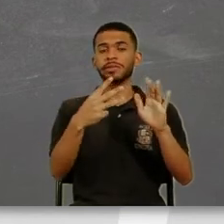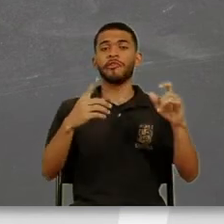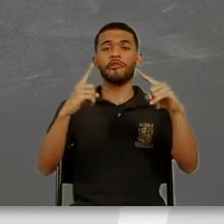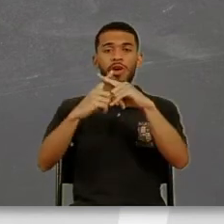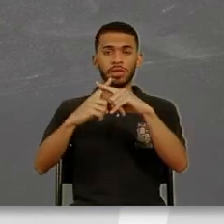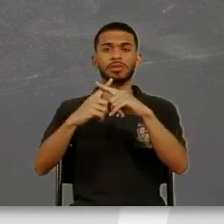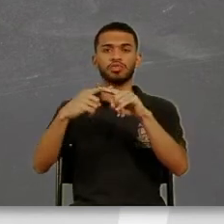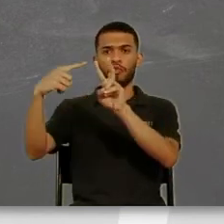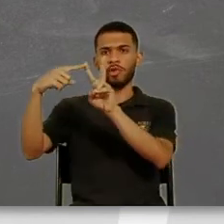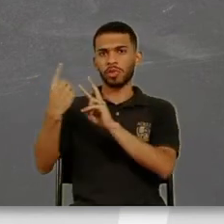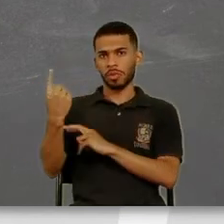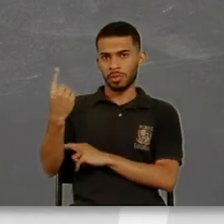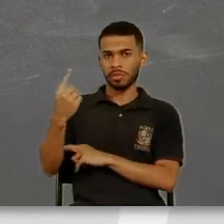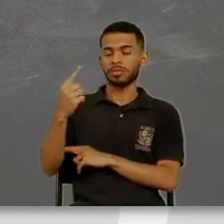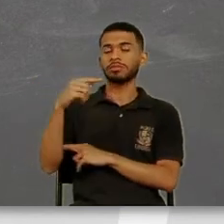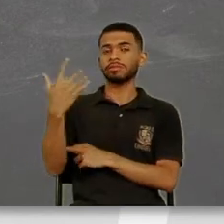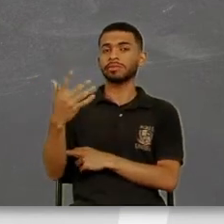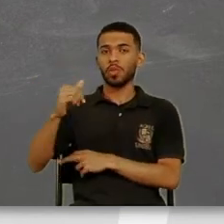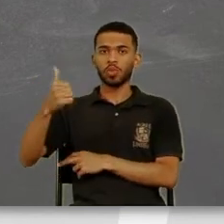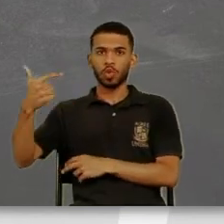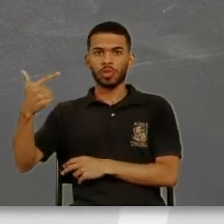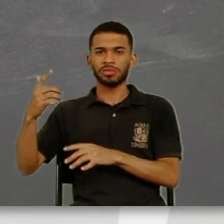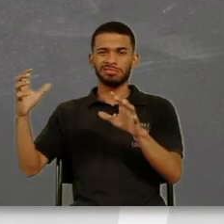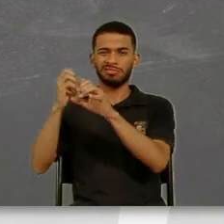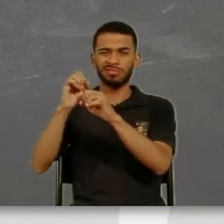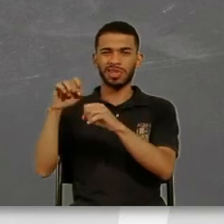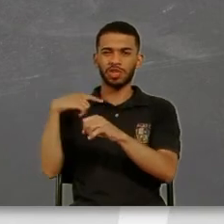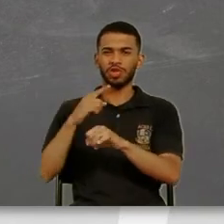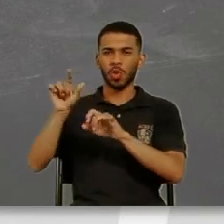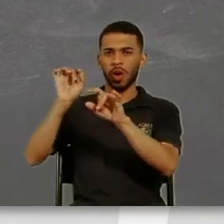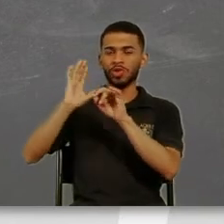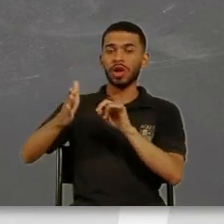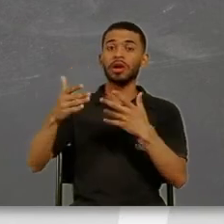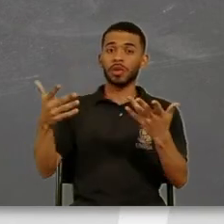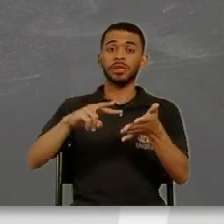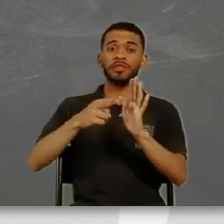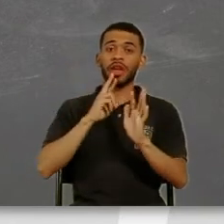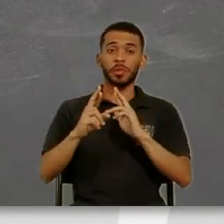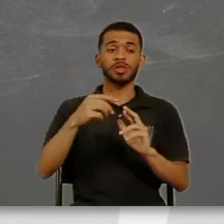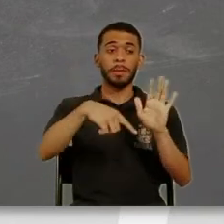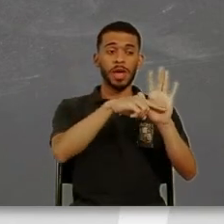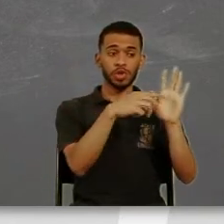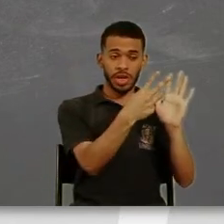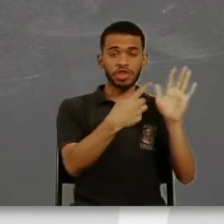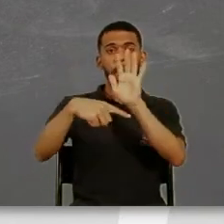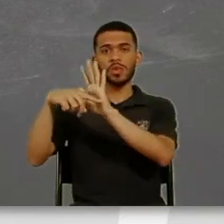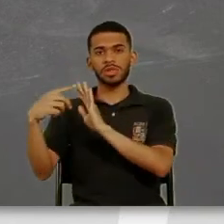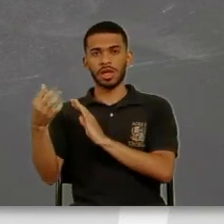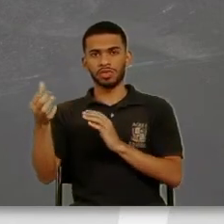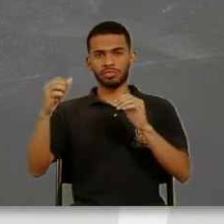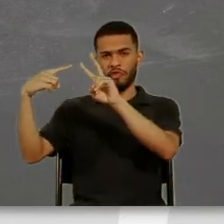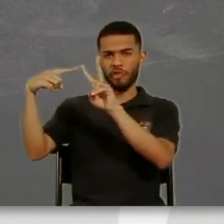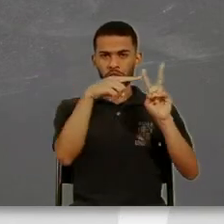pelo primeiro vetor, que é 1 e 2, que a gente escolheu, então eu vou ter menos 3 e menos 6. Depois, se eu